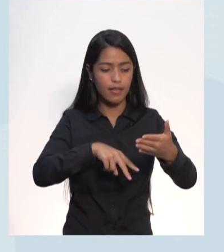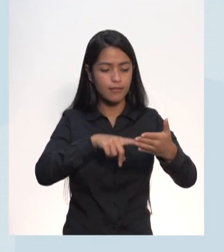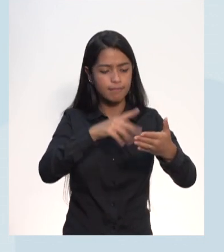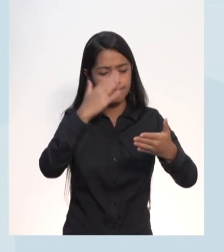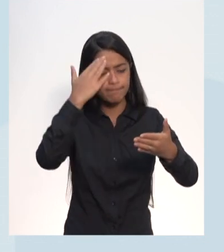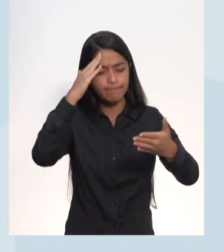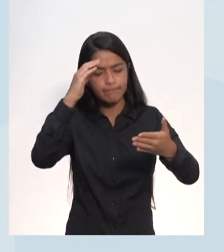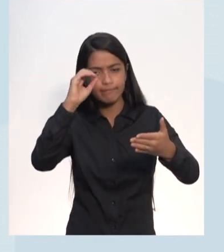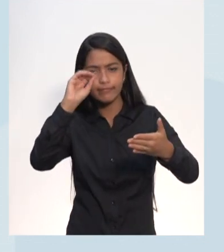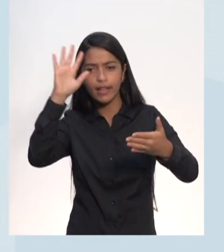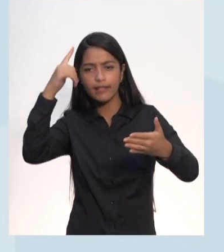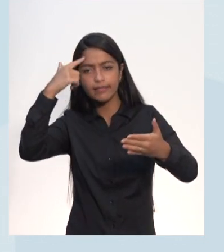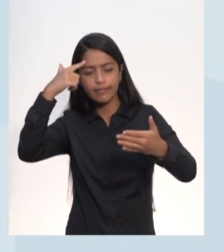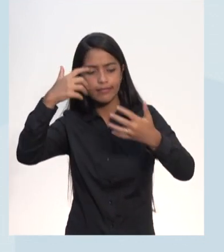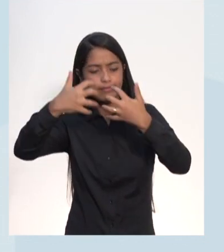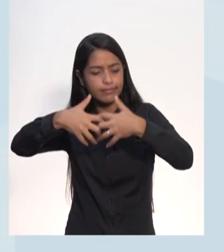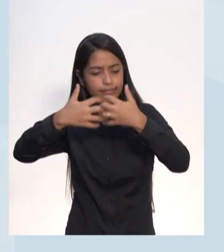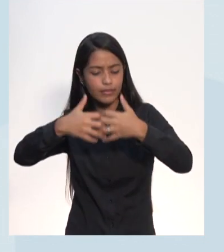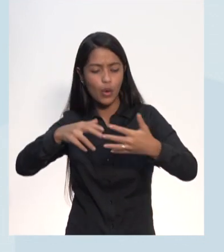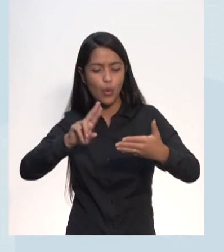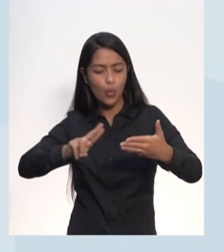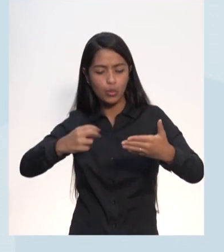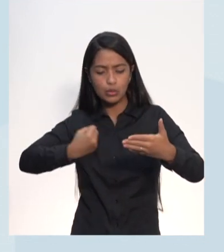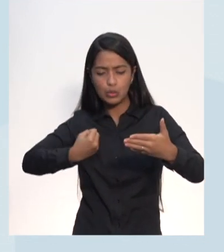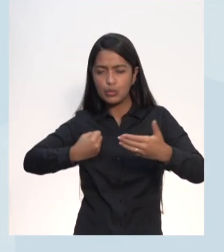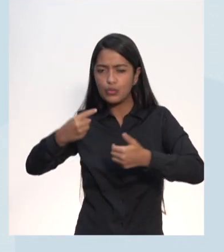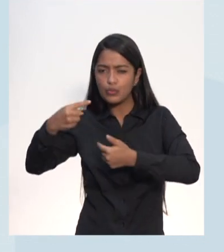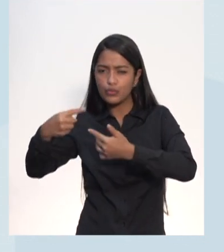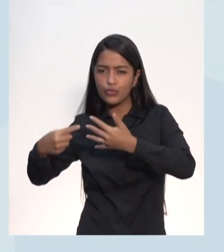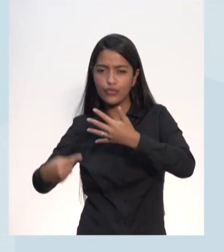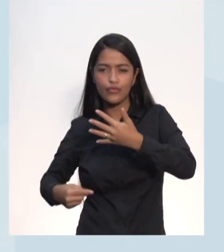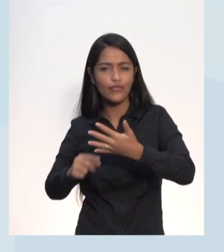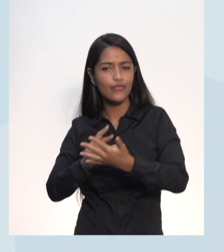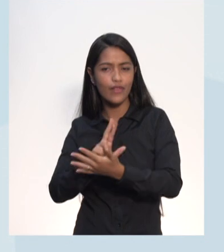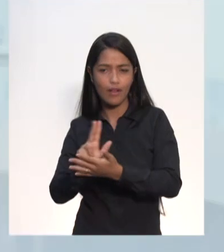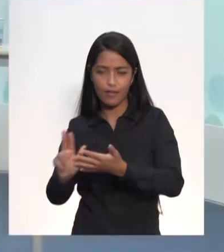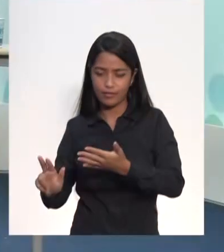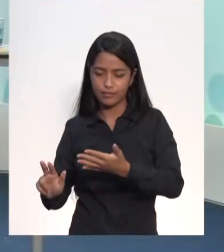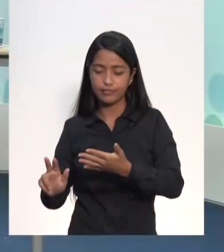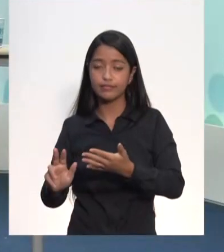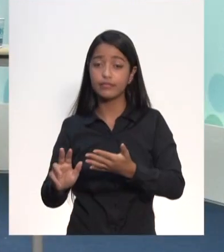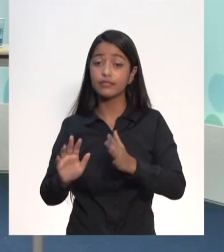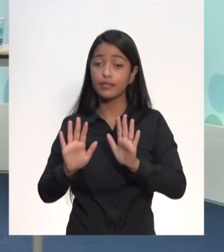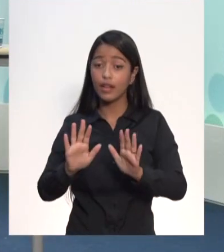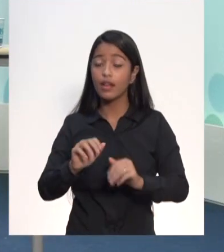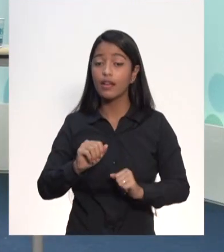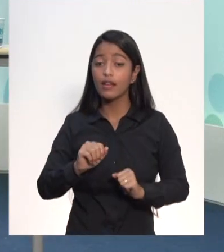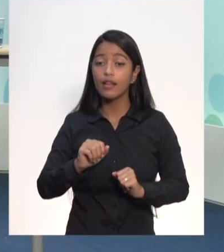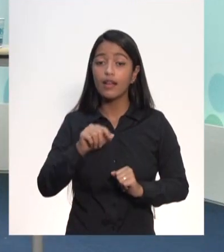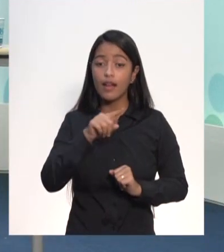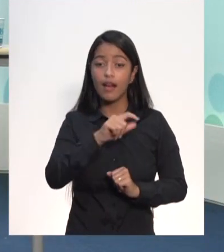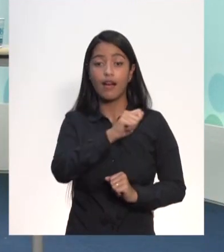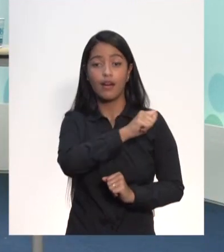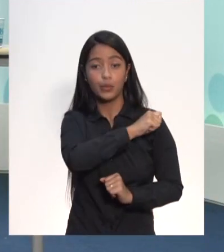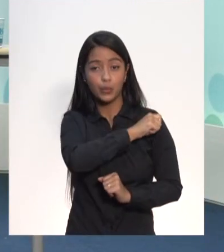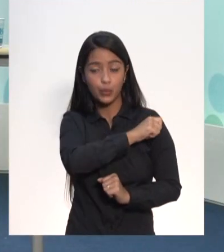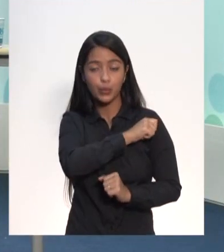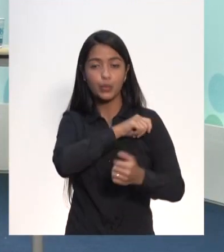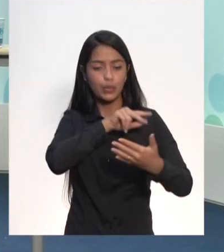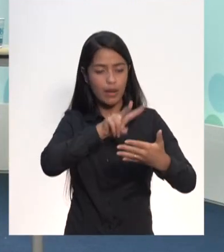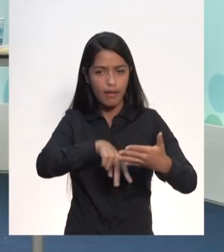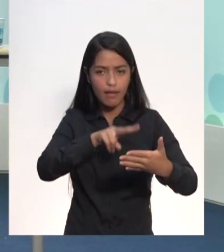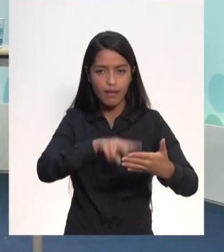problema utilizando diferentes algoritmos. João, é muito importante que o aluno, a leitura, a interpretação e